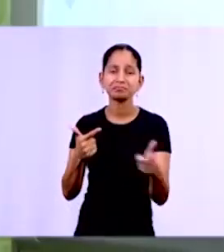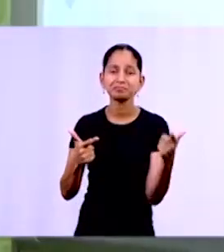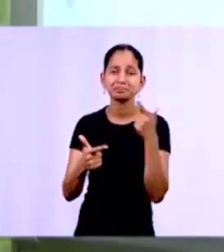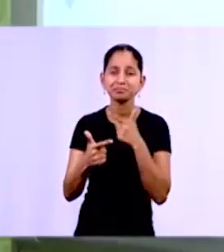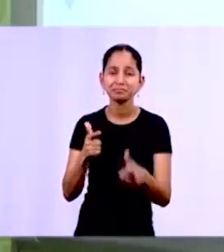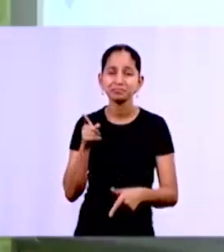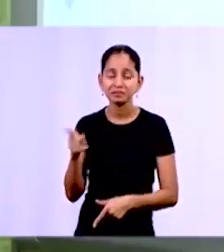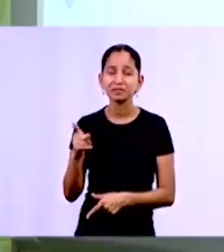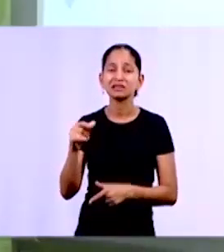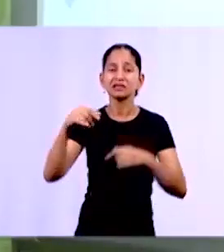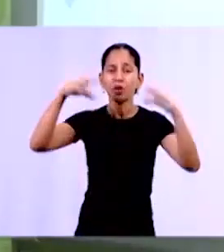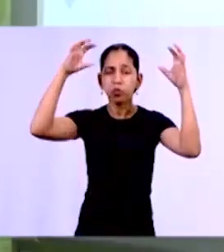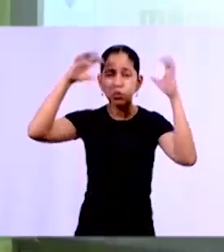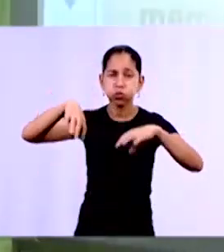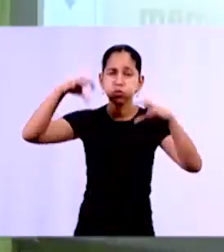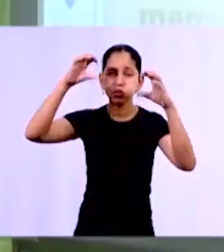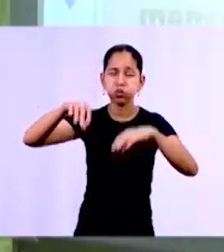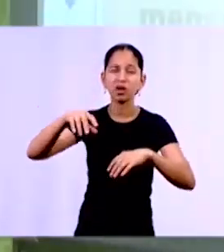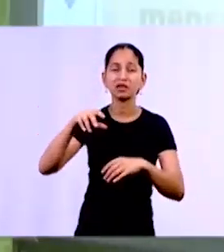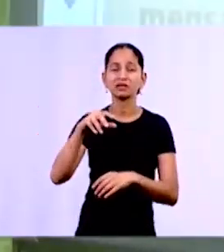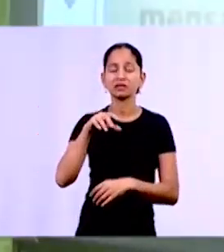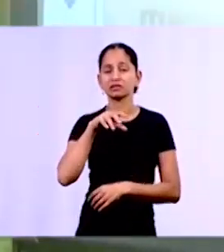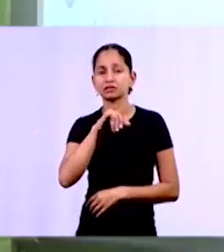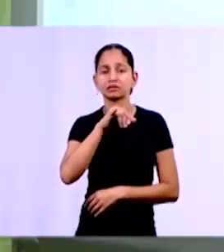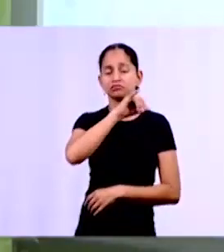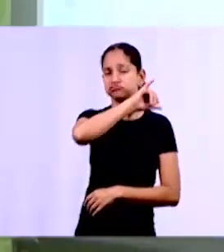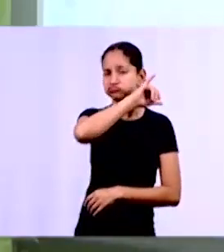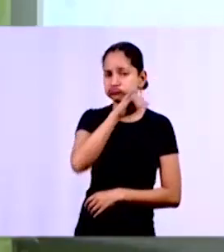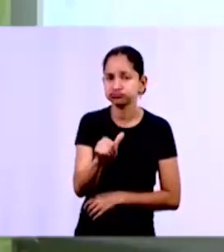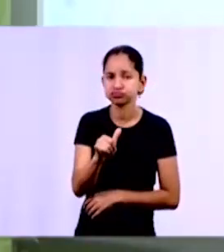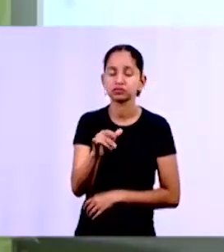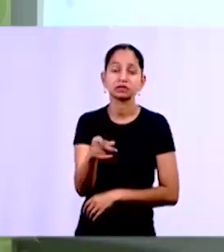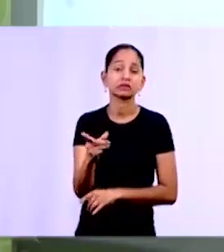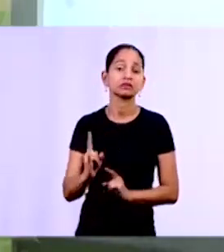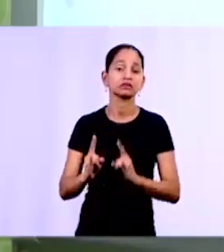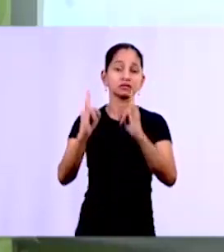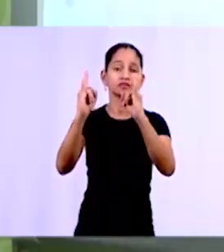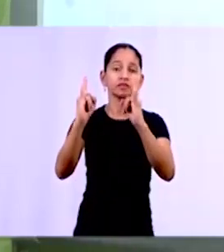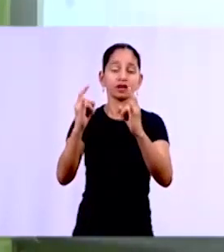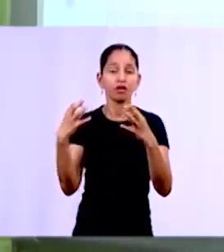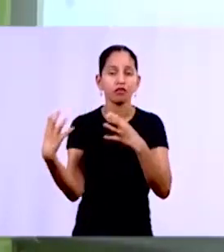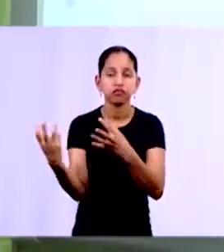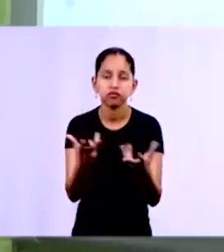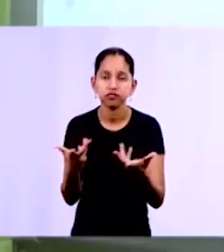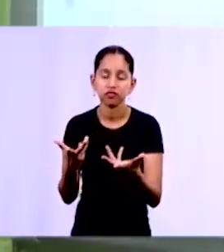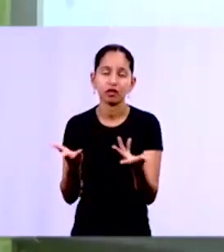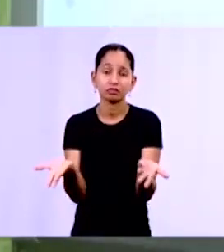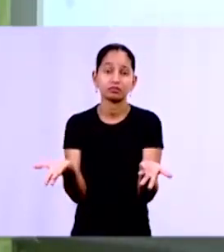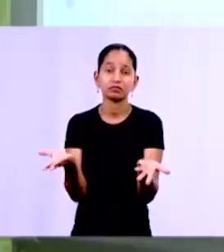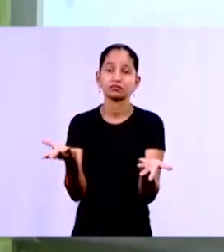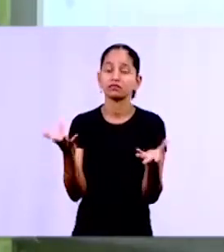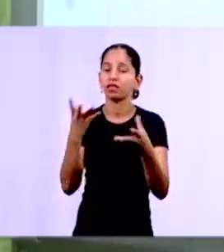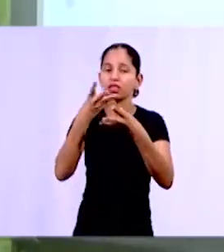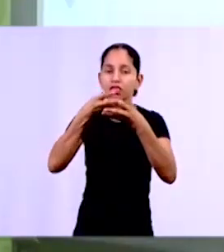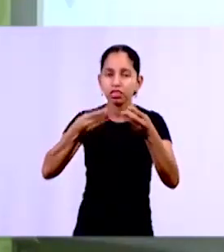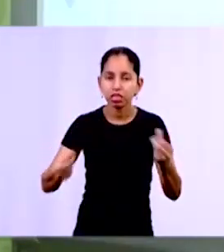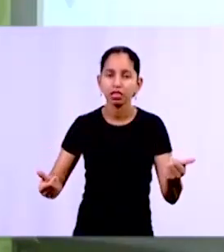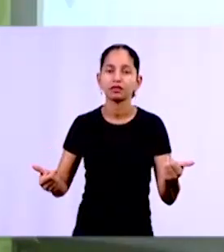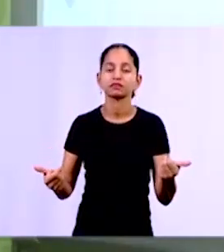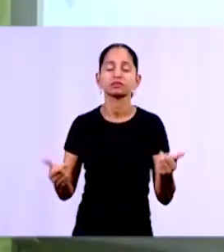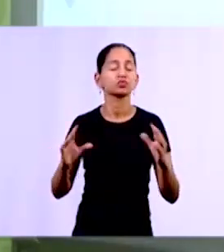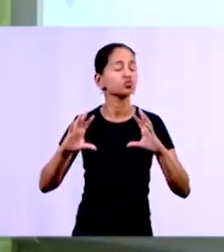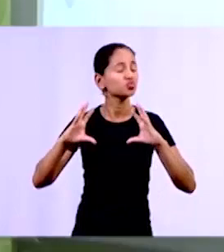se uma enchente passar, se um raio cair e acabar com aquela questão, se pegar fogo, né? Pronto, todo o sistema